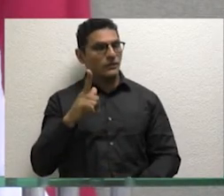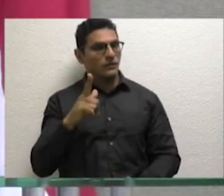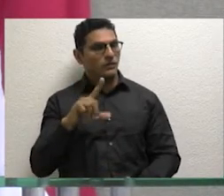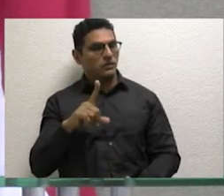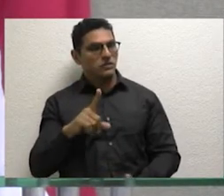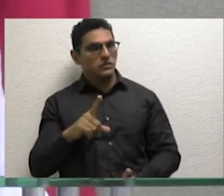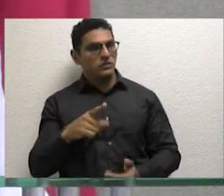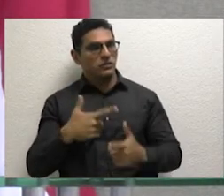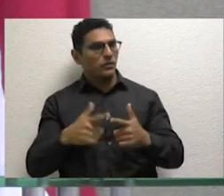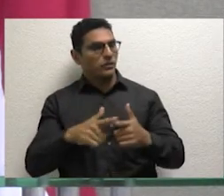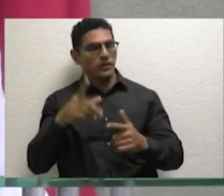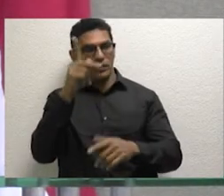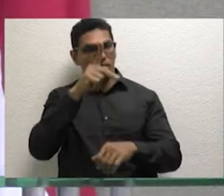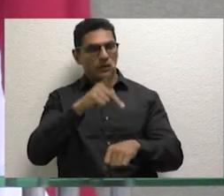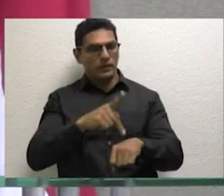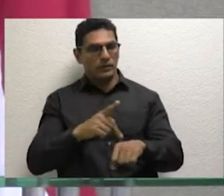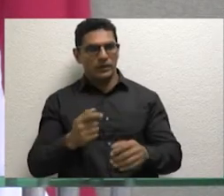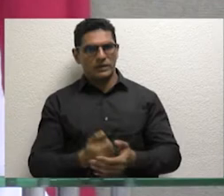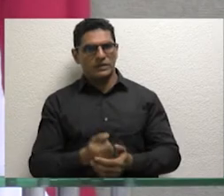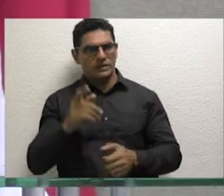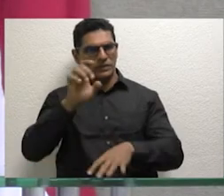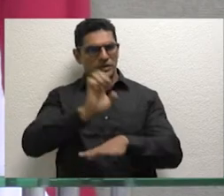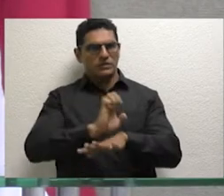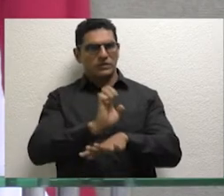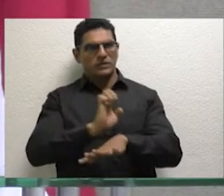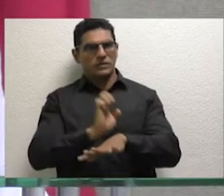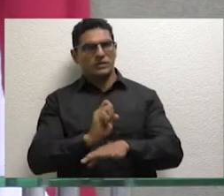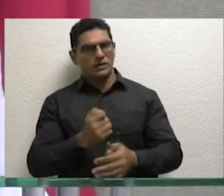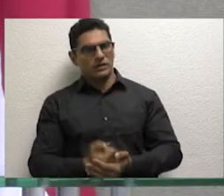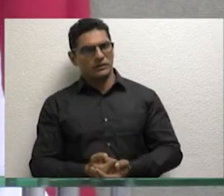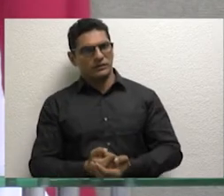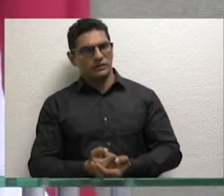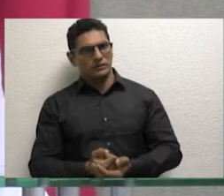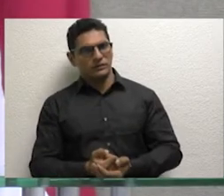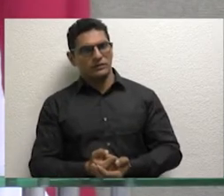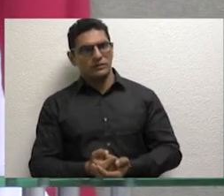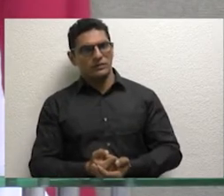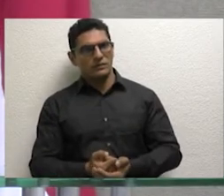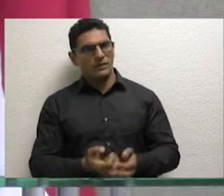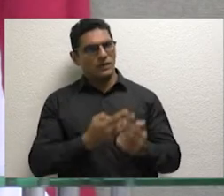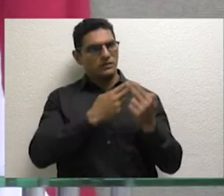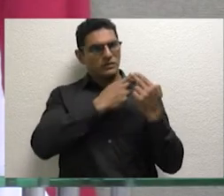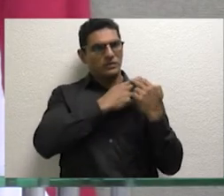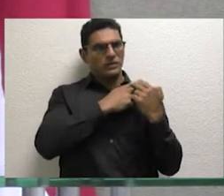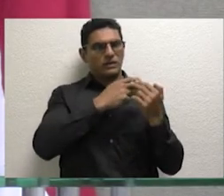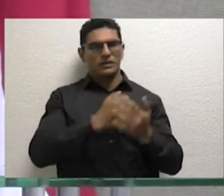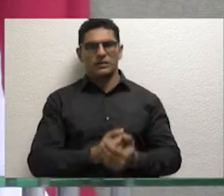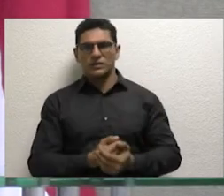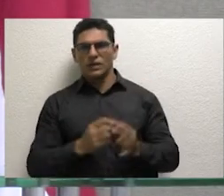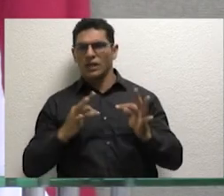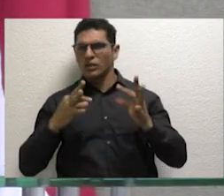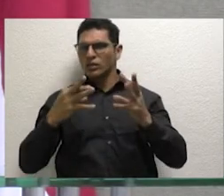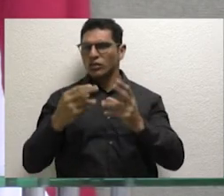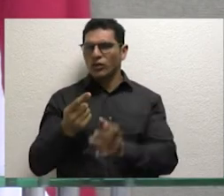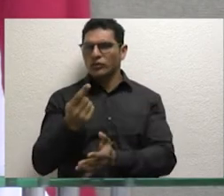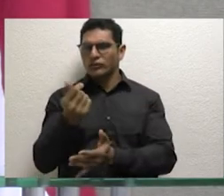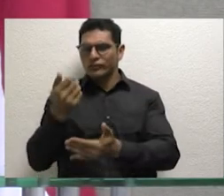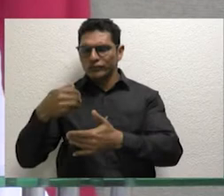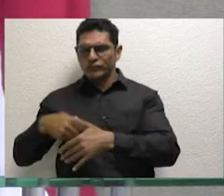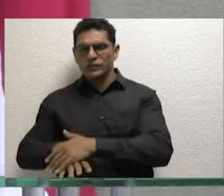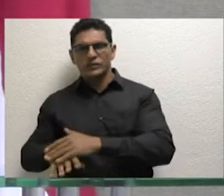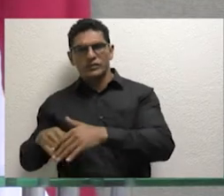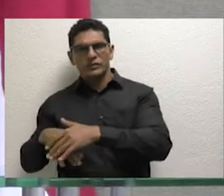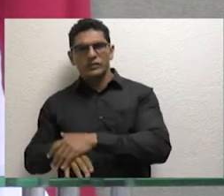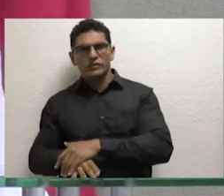esse mesmo estado representa 50% de toda arrecadação de tributos federais da